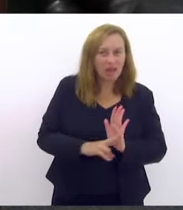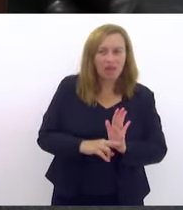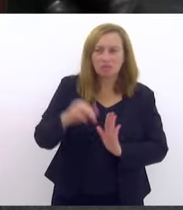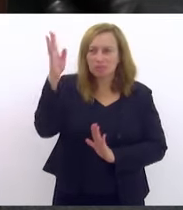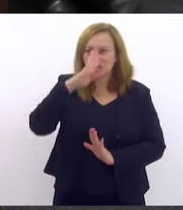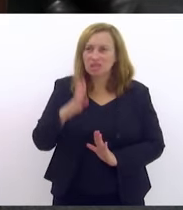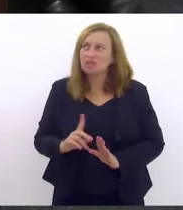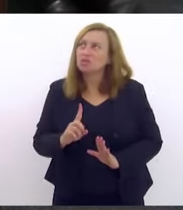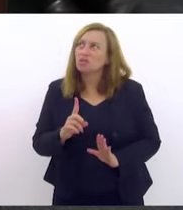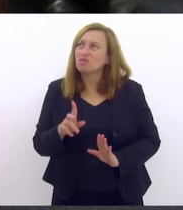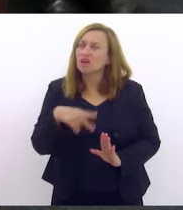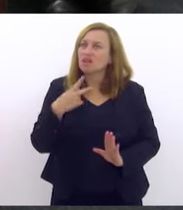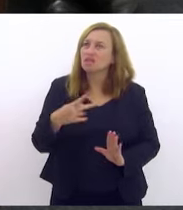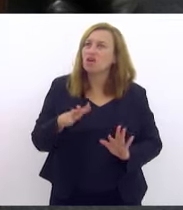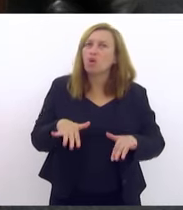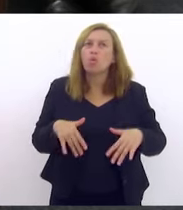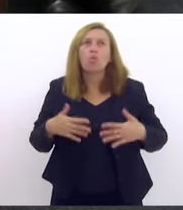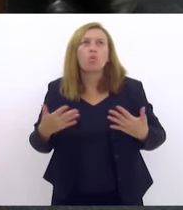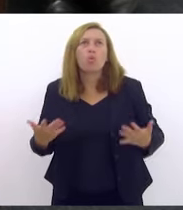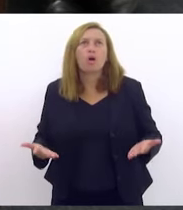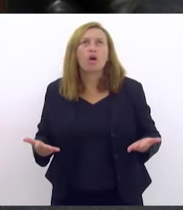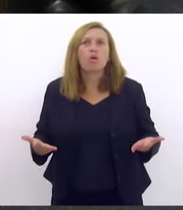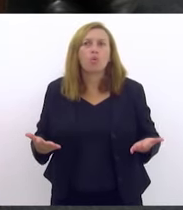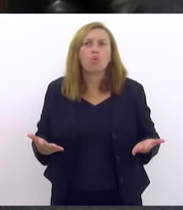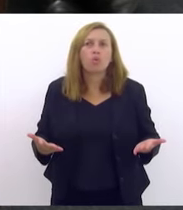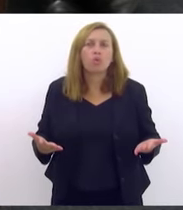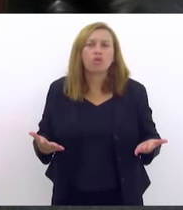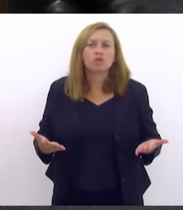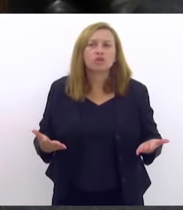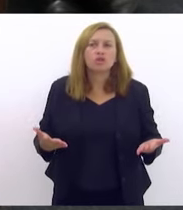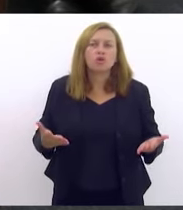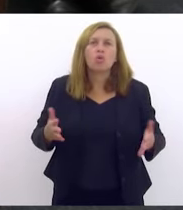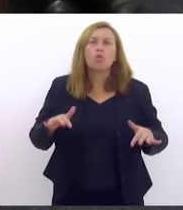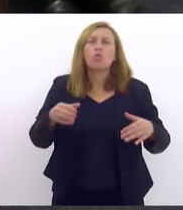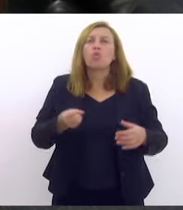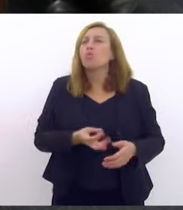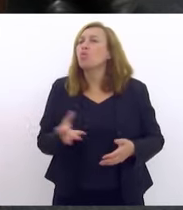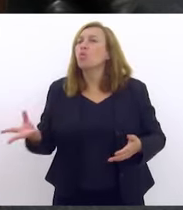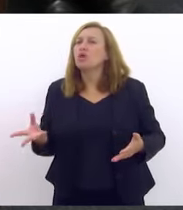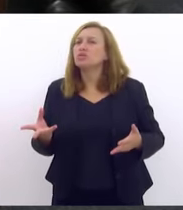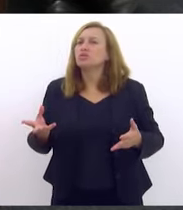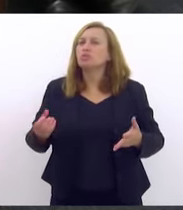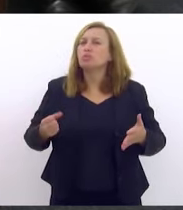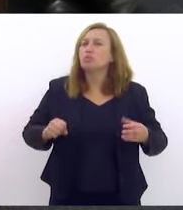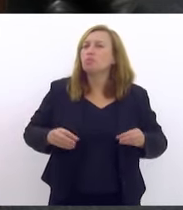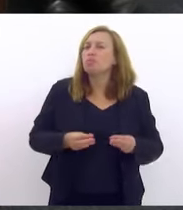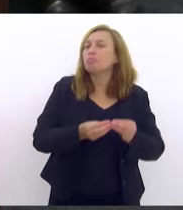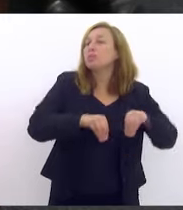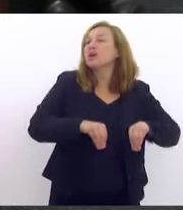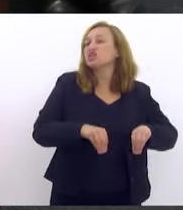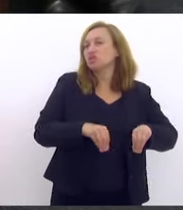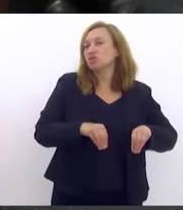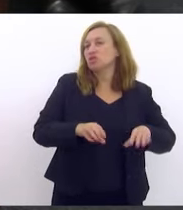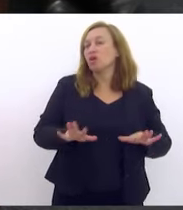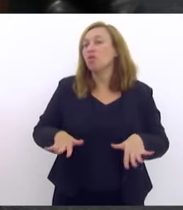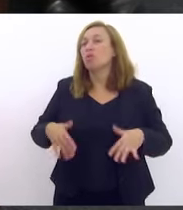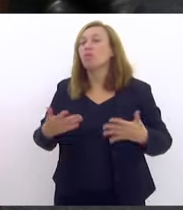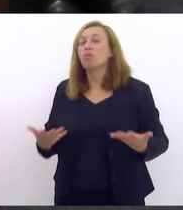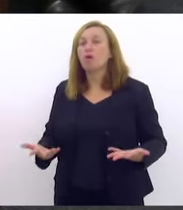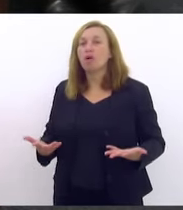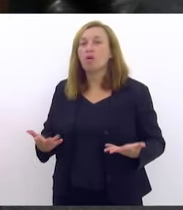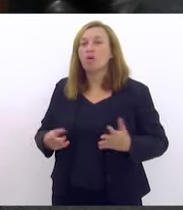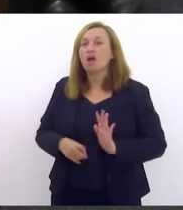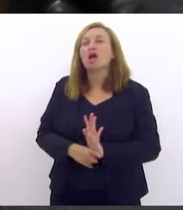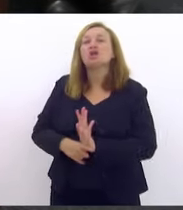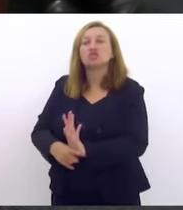aqui qual o quanto afetará essa decisão, qual é o benefício que